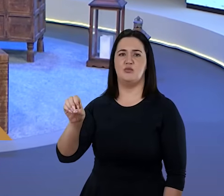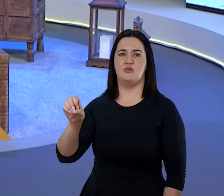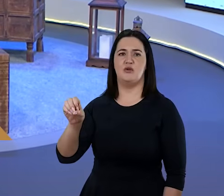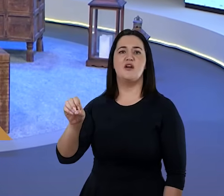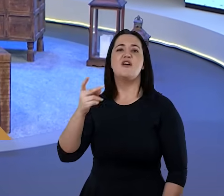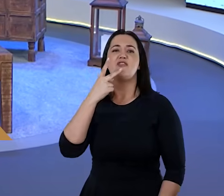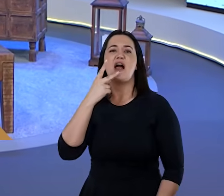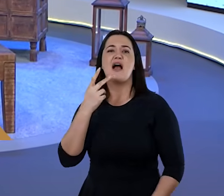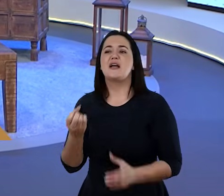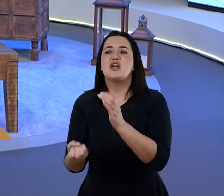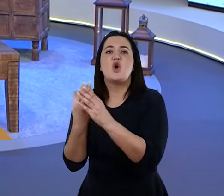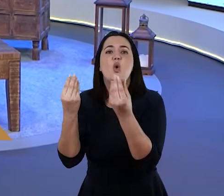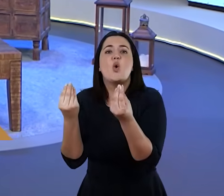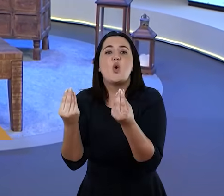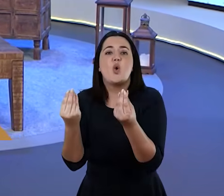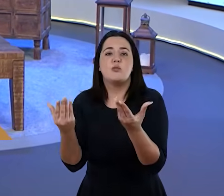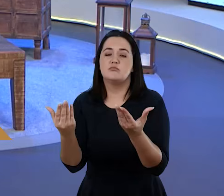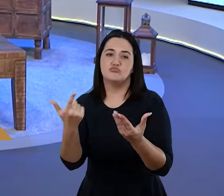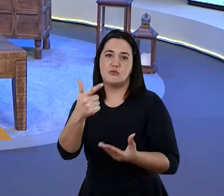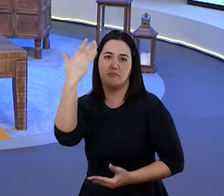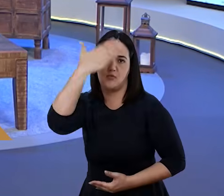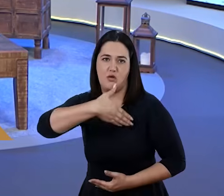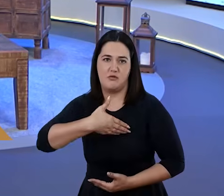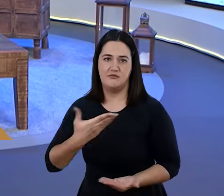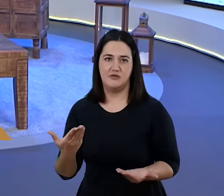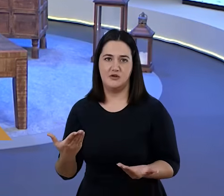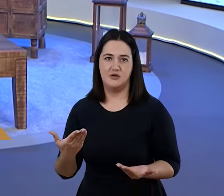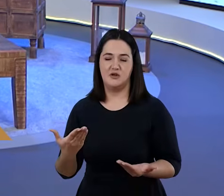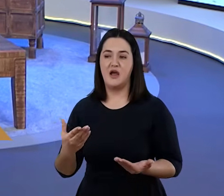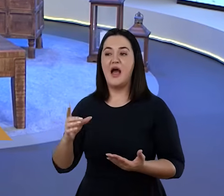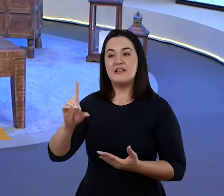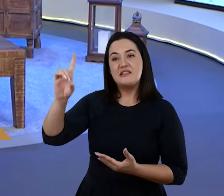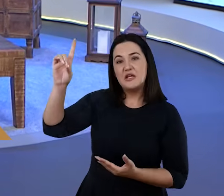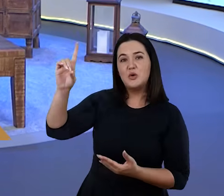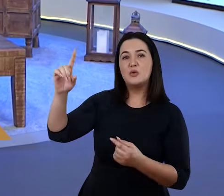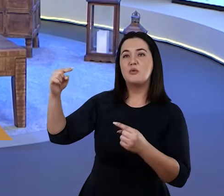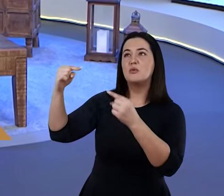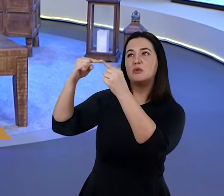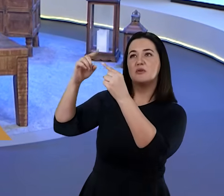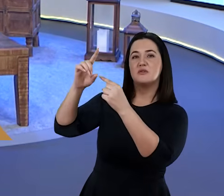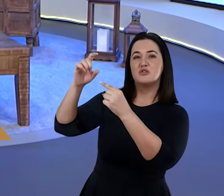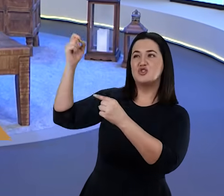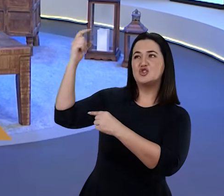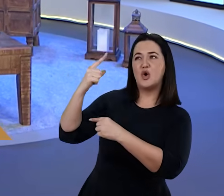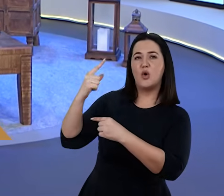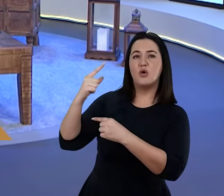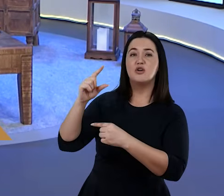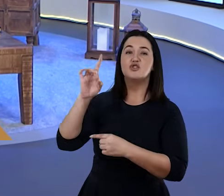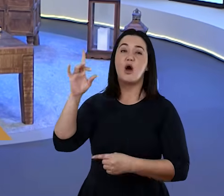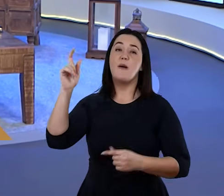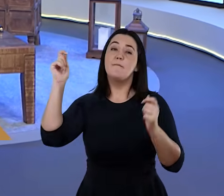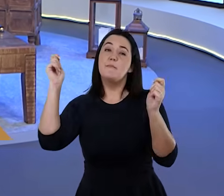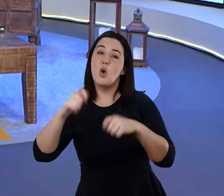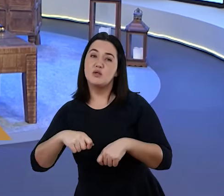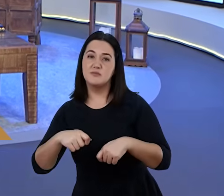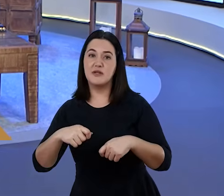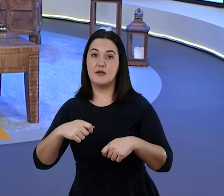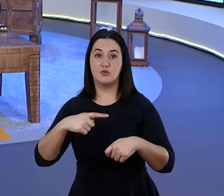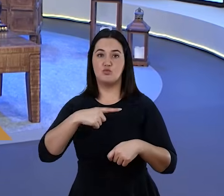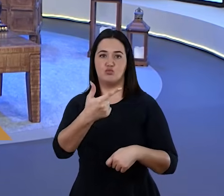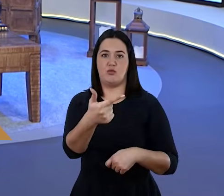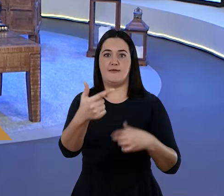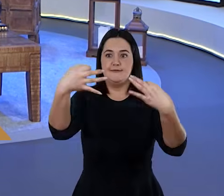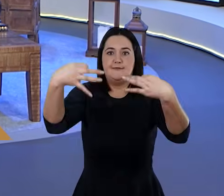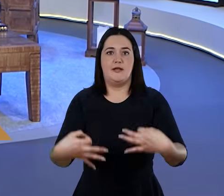Essa ideia de Shamshom, pequeno sol ou pertencente ao sol, é apenas uma possibilidade, não uma certeza